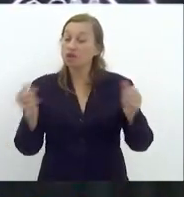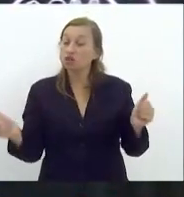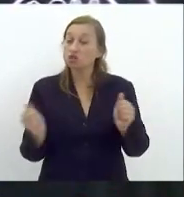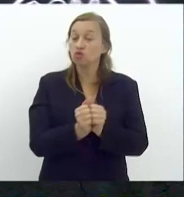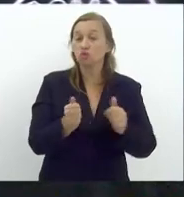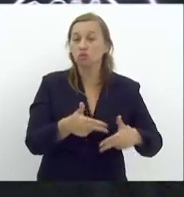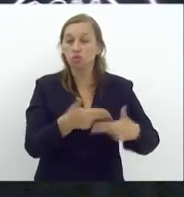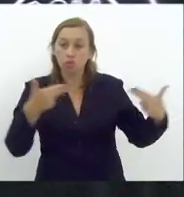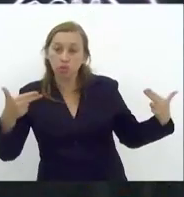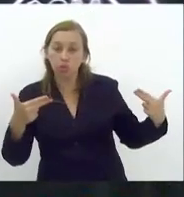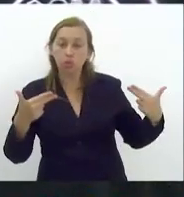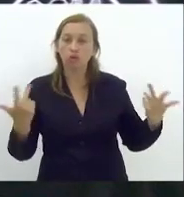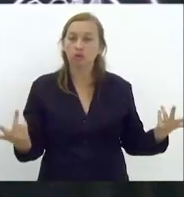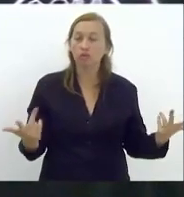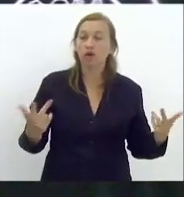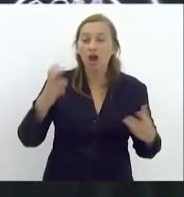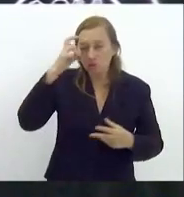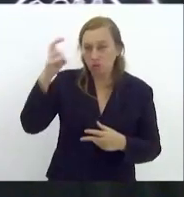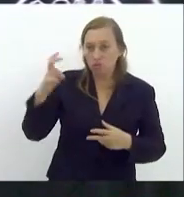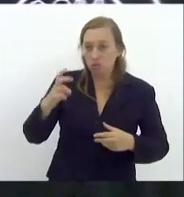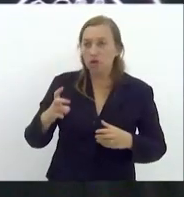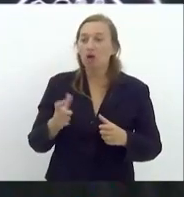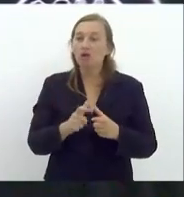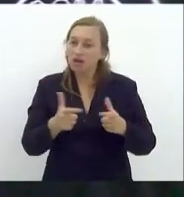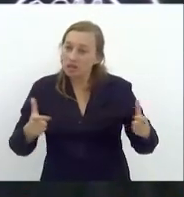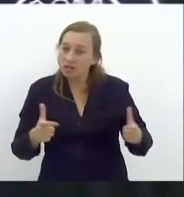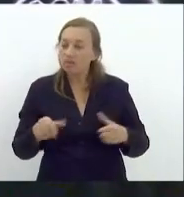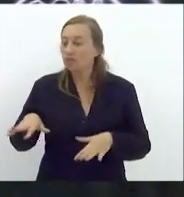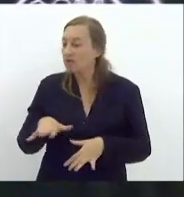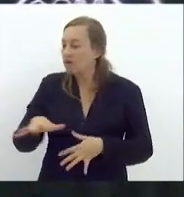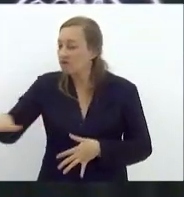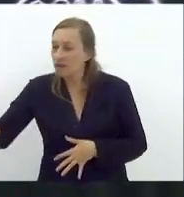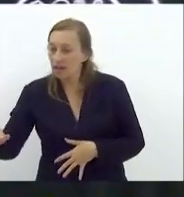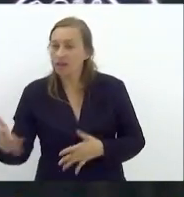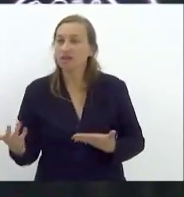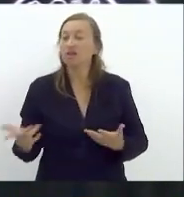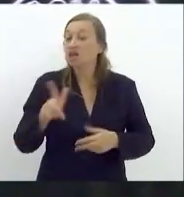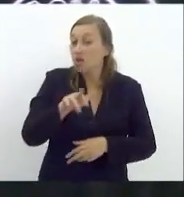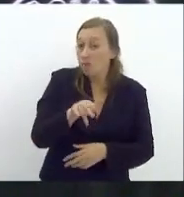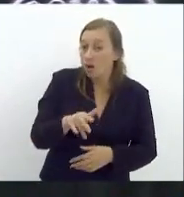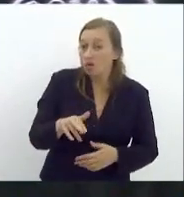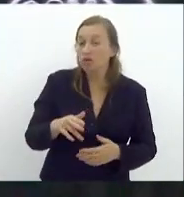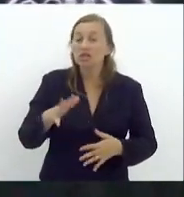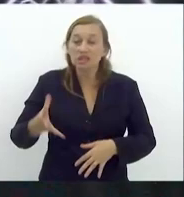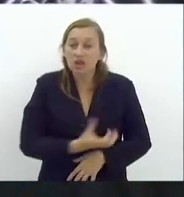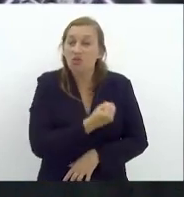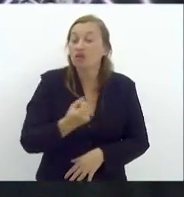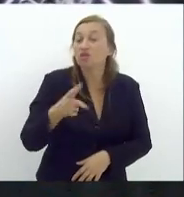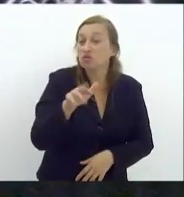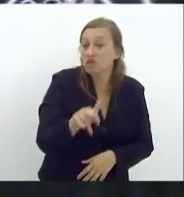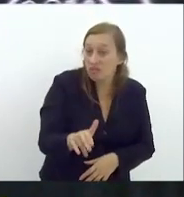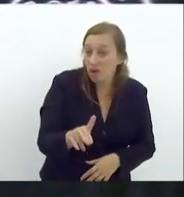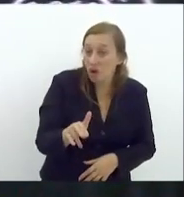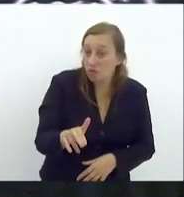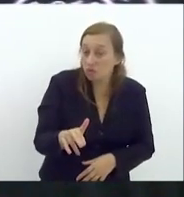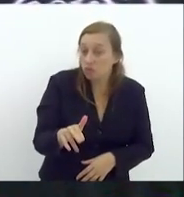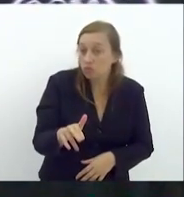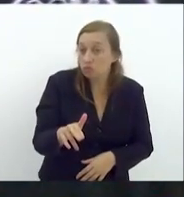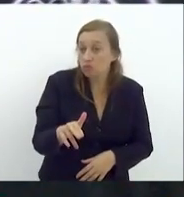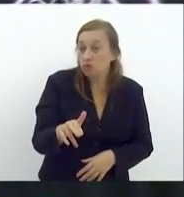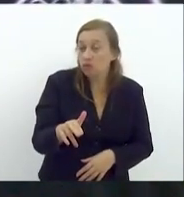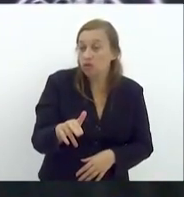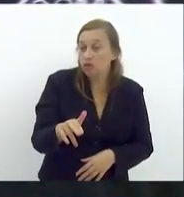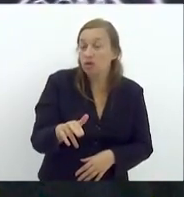cultural porque a cultura é um crescimento também para nossas favelas Nossa Periferia nossos irmãos salvando os irmãos com